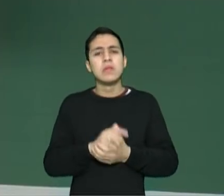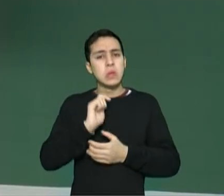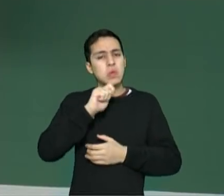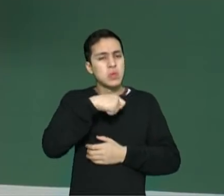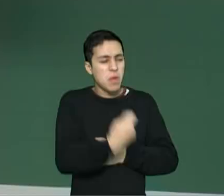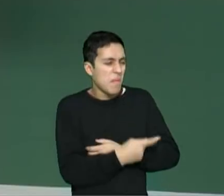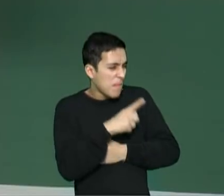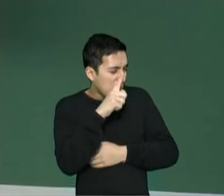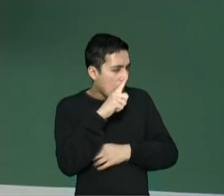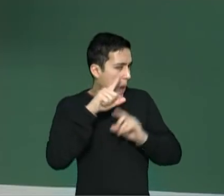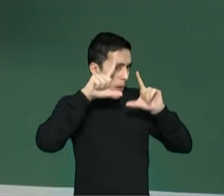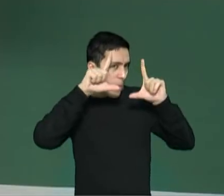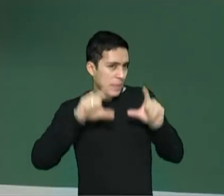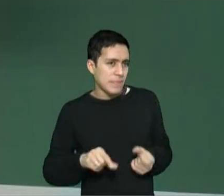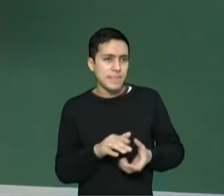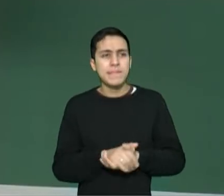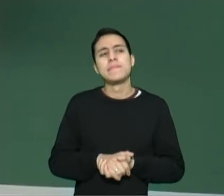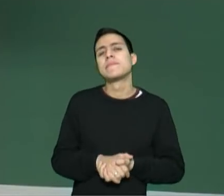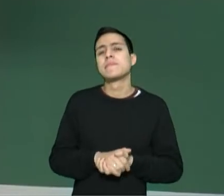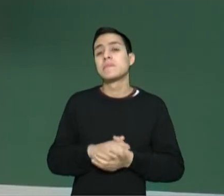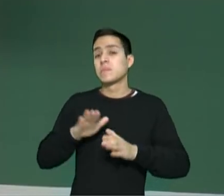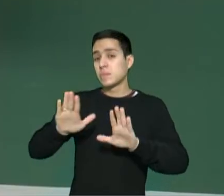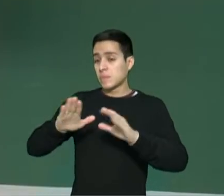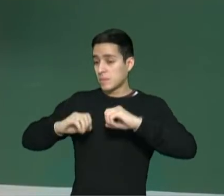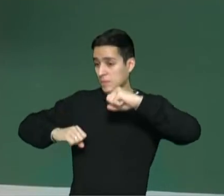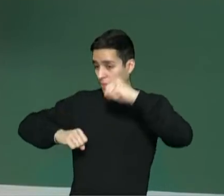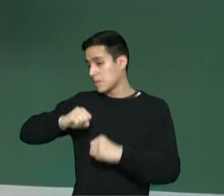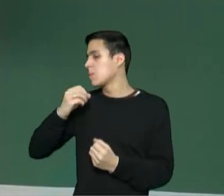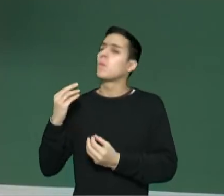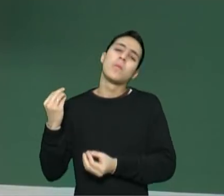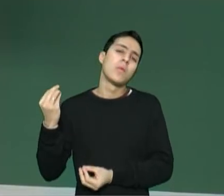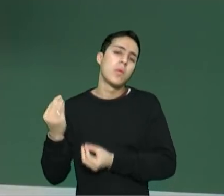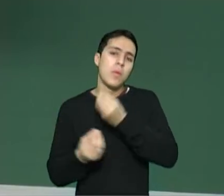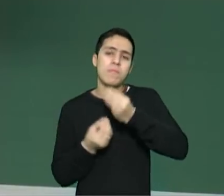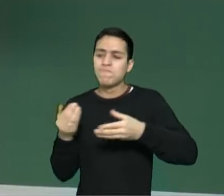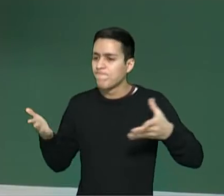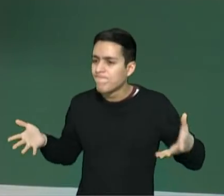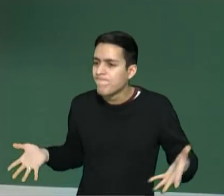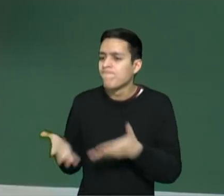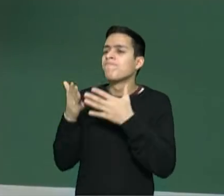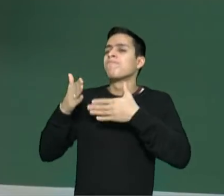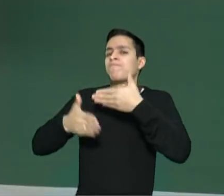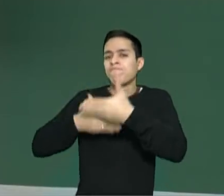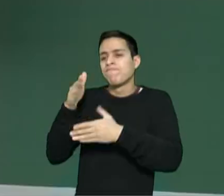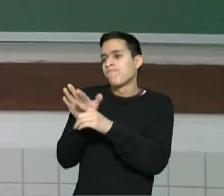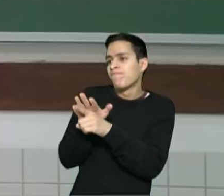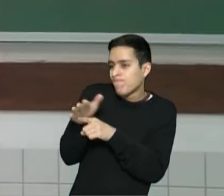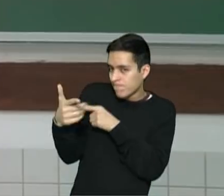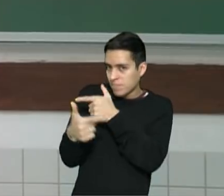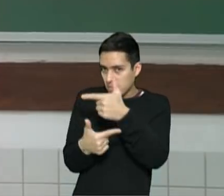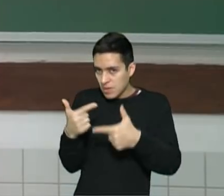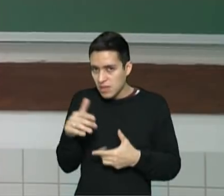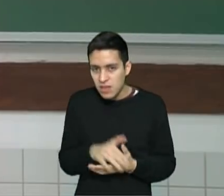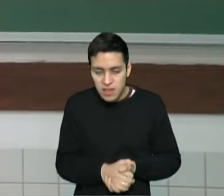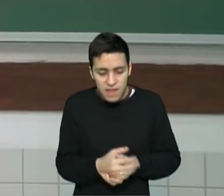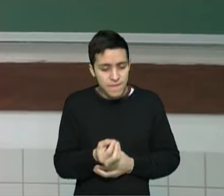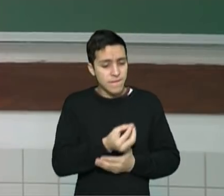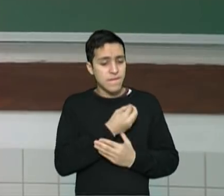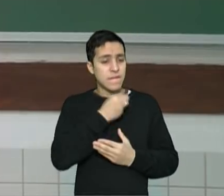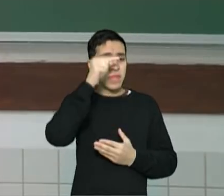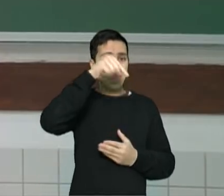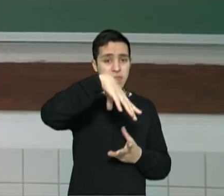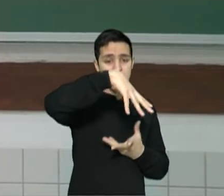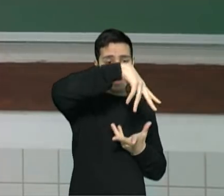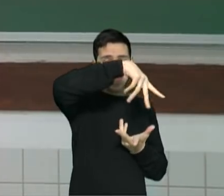insalubridade, coisas do gênero, indústria, o trabalho da indústria, a motivação pelo trabalho, uma vida no planeta Terra